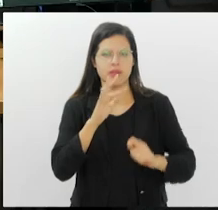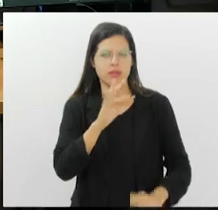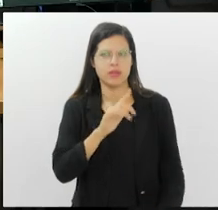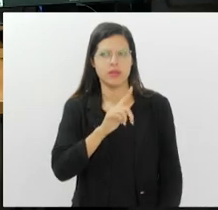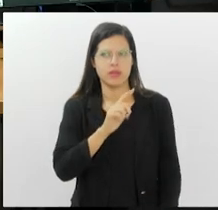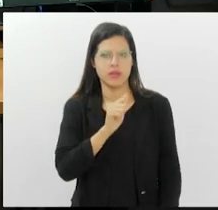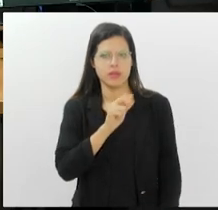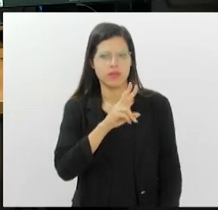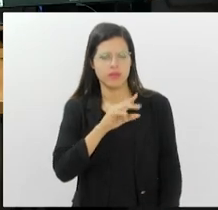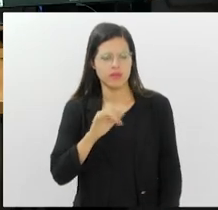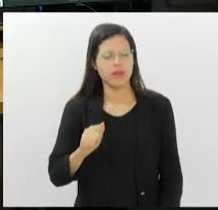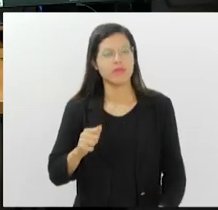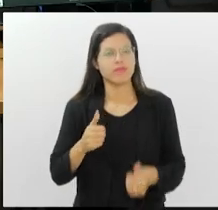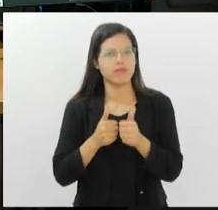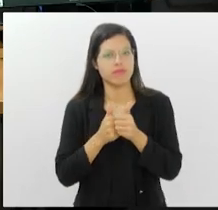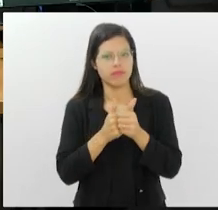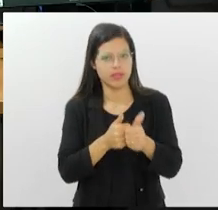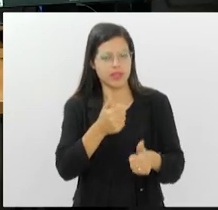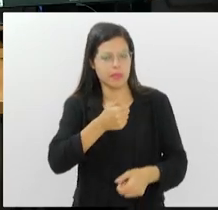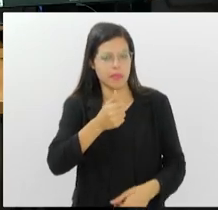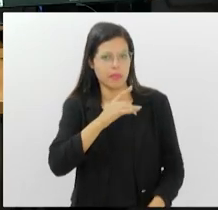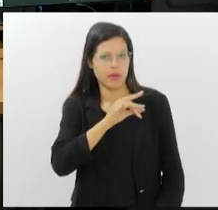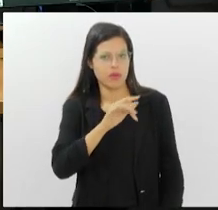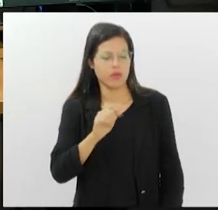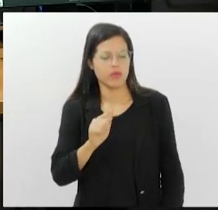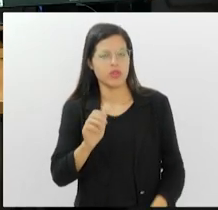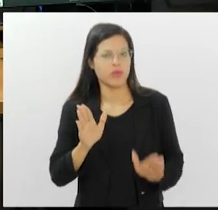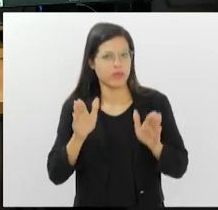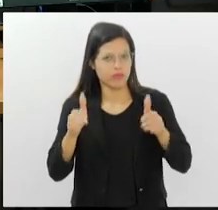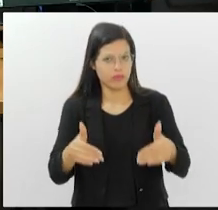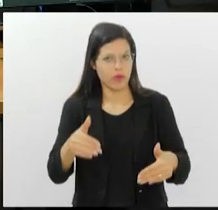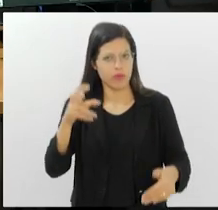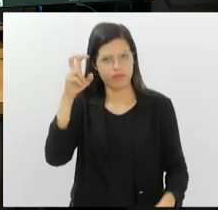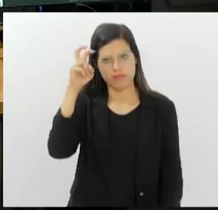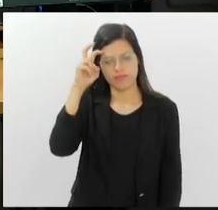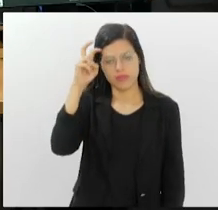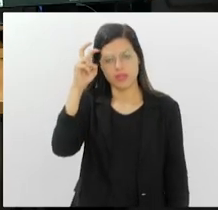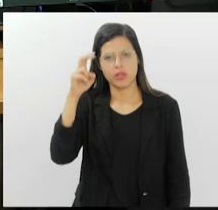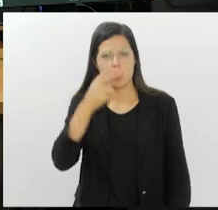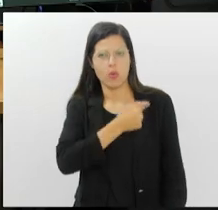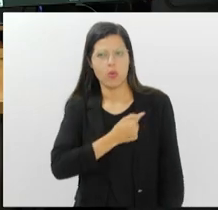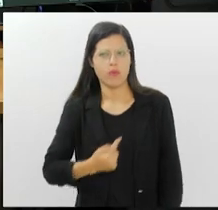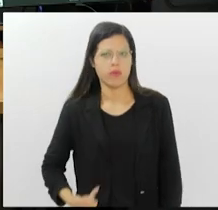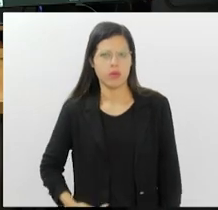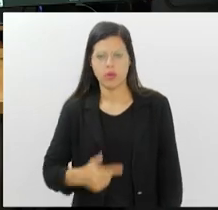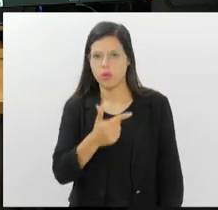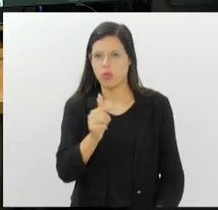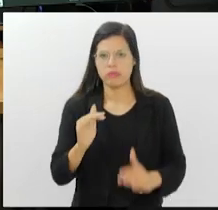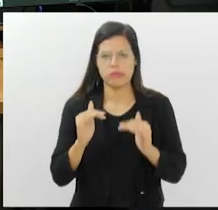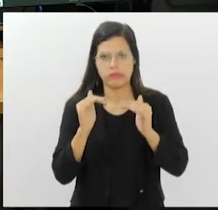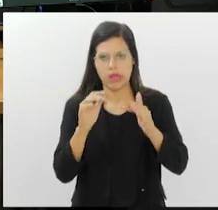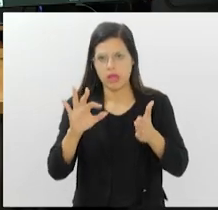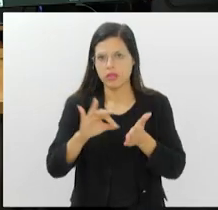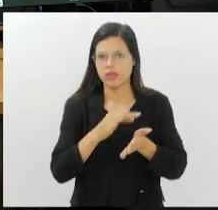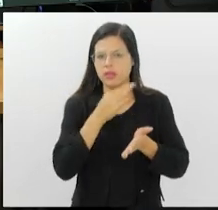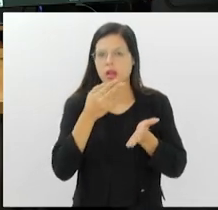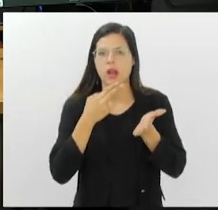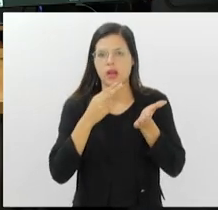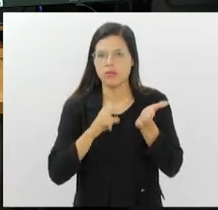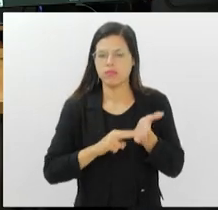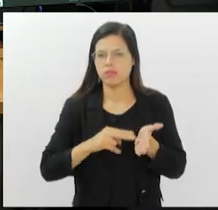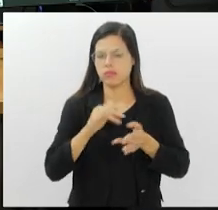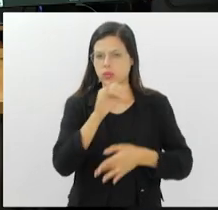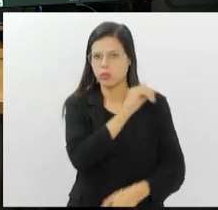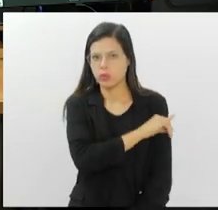acompanhou o primeiro dia do fórum nesta quinta-feira, quando o governador e outras autoridades assinaram a Carta do Rio de Janeiro de